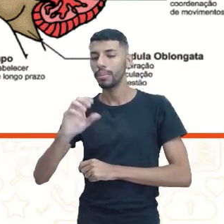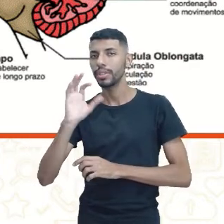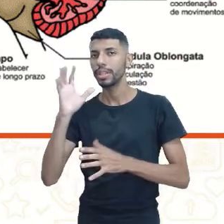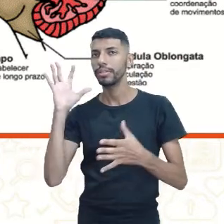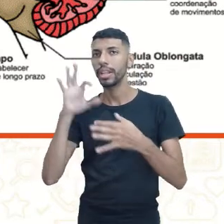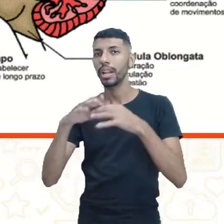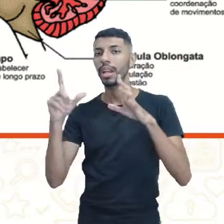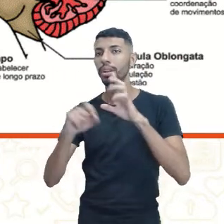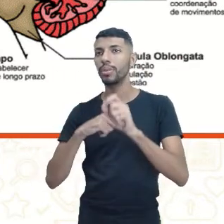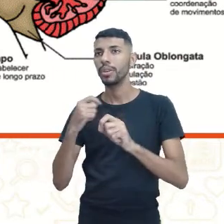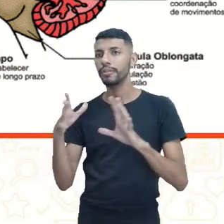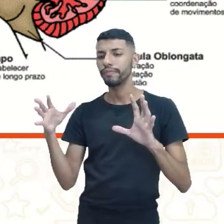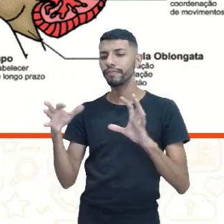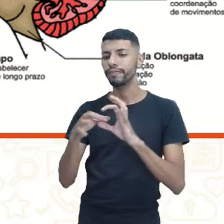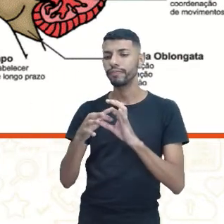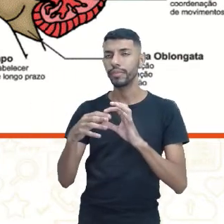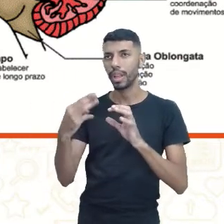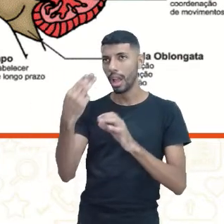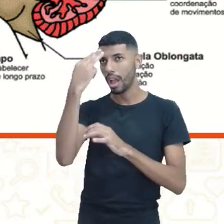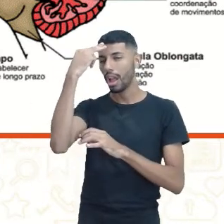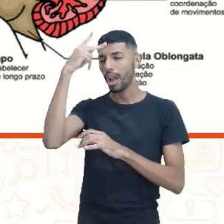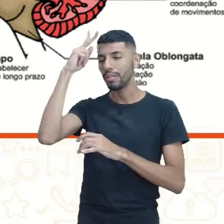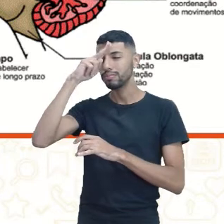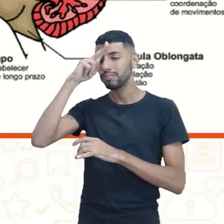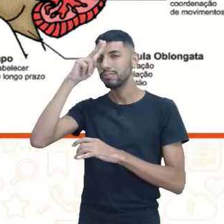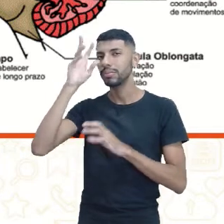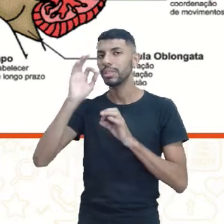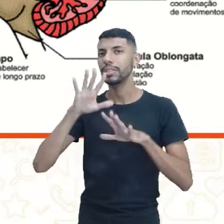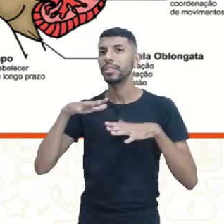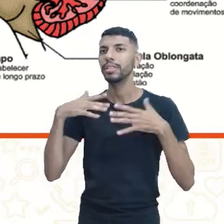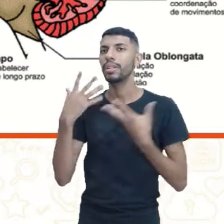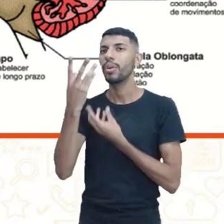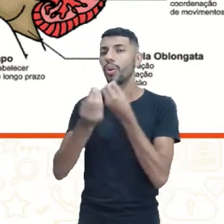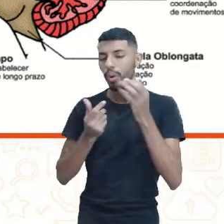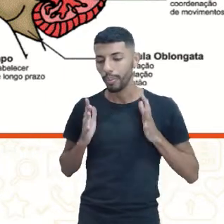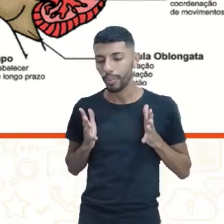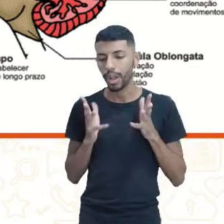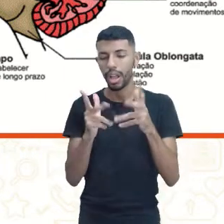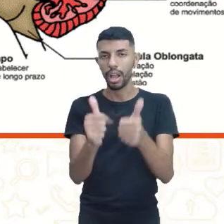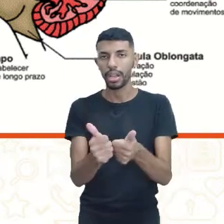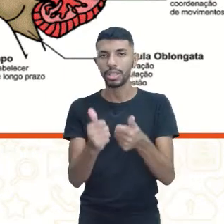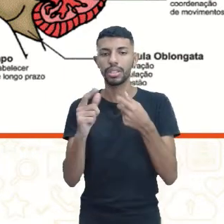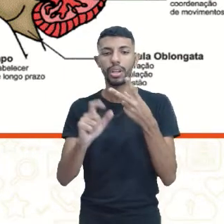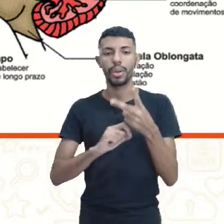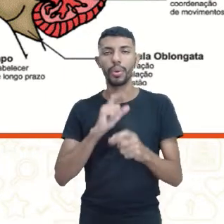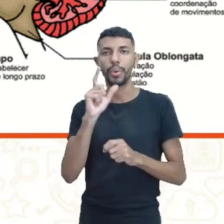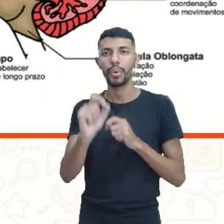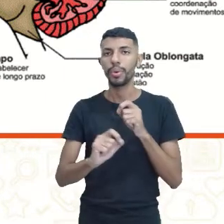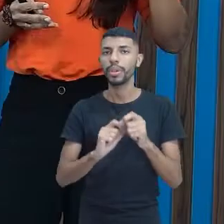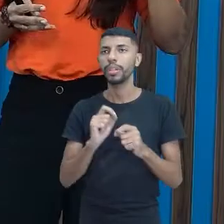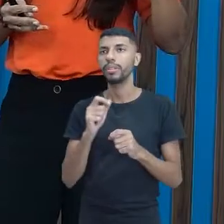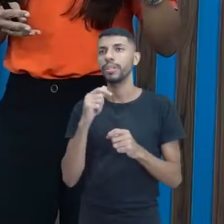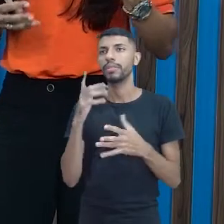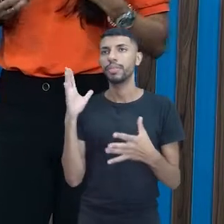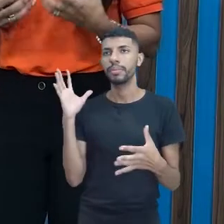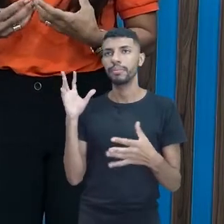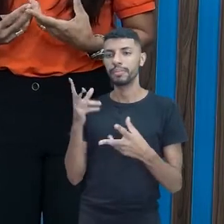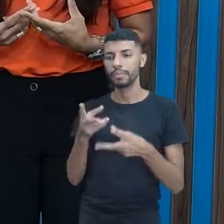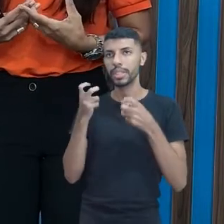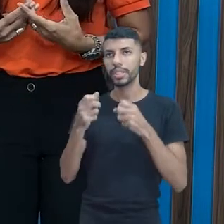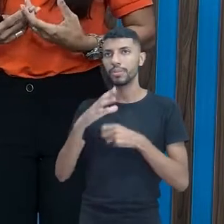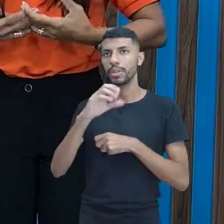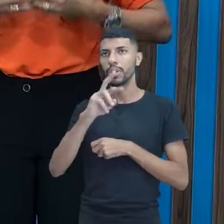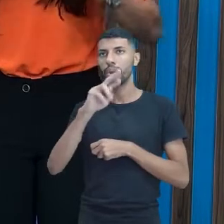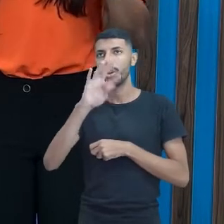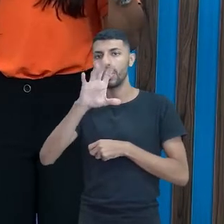está diretamente ligado à memória, né? Como essas ações, o que foi captado pelo córtex fica